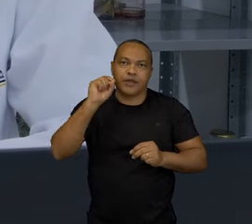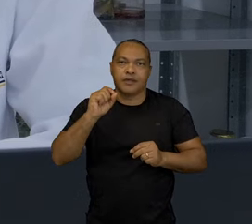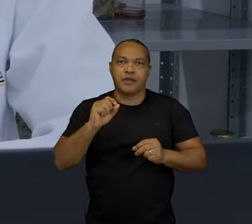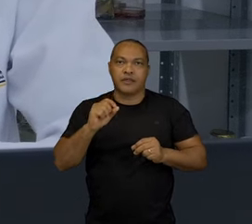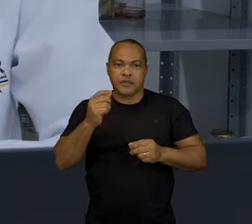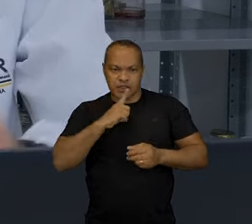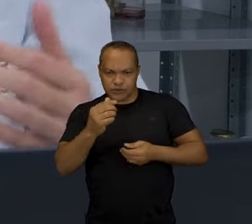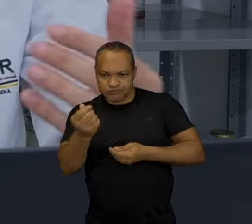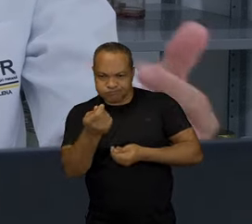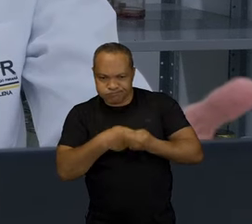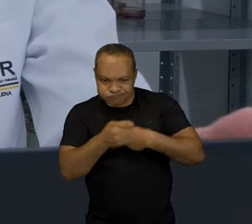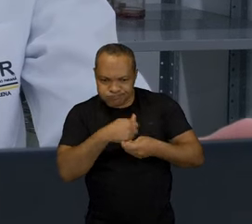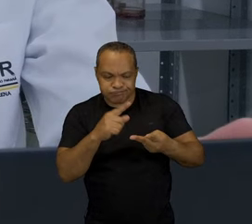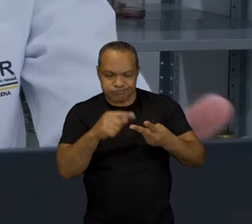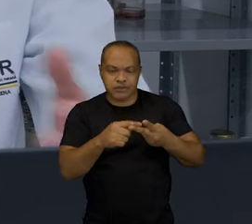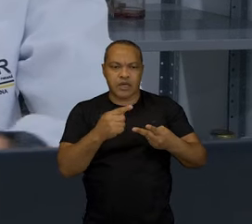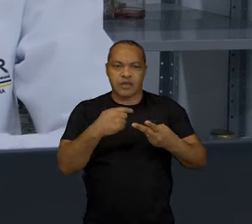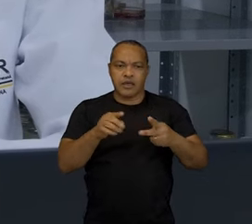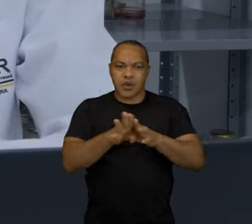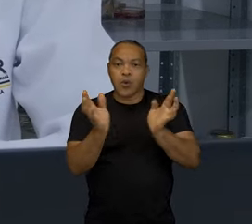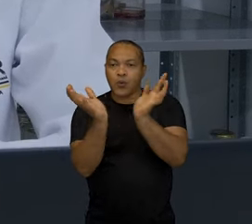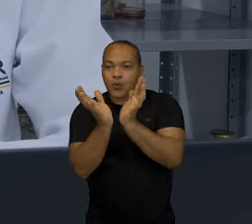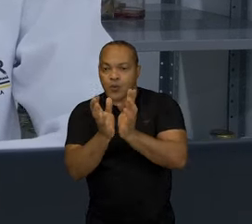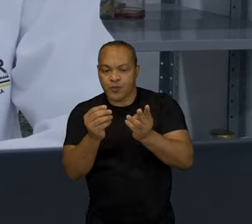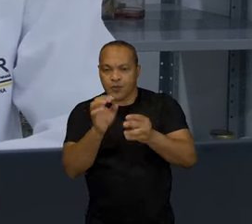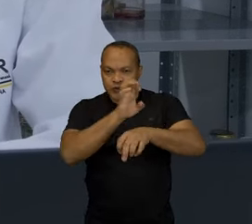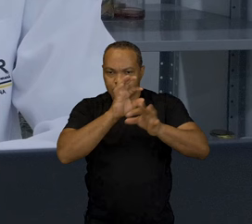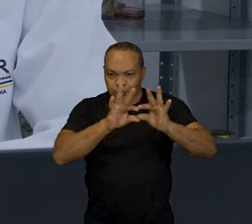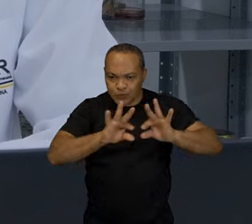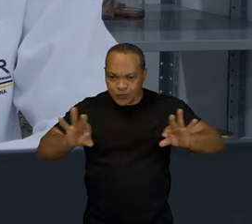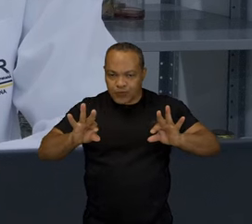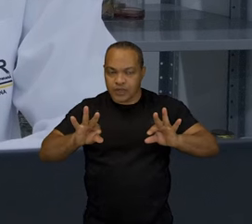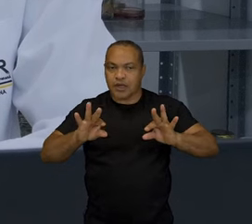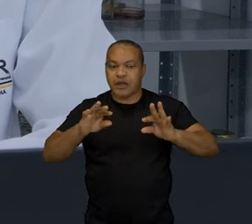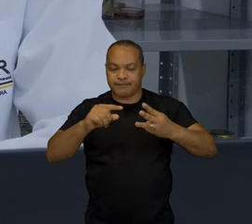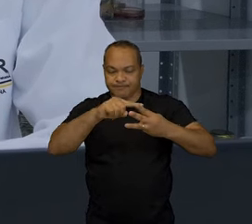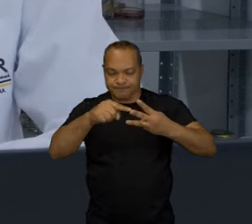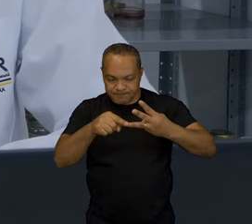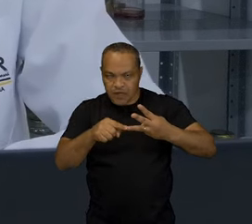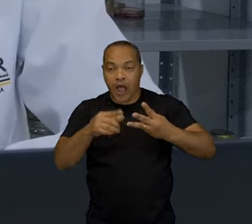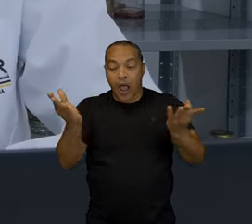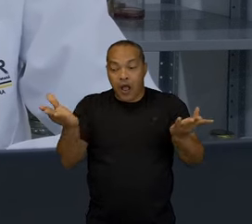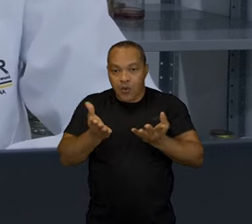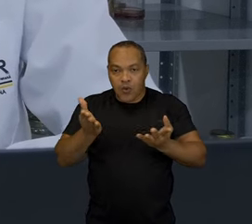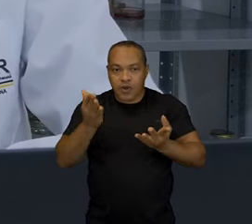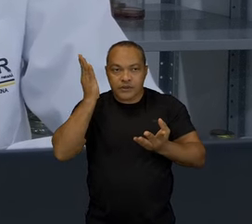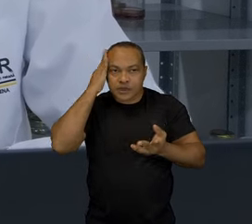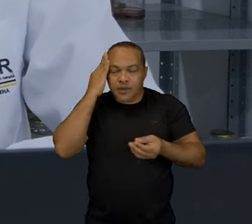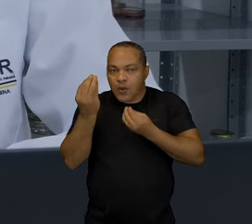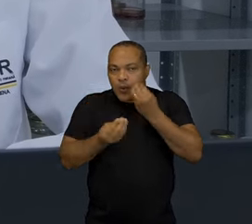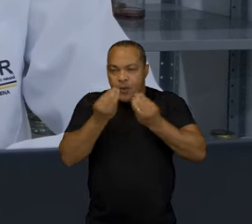o recurso financeiro, a equipe, a estrutura, e aí você vai, né, determinar o